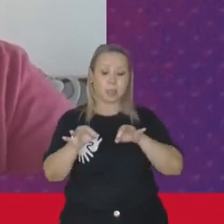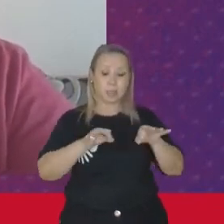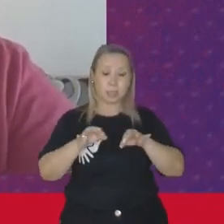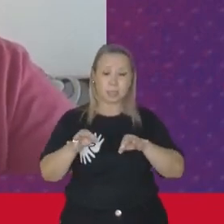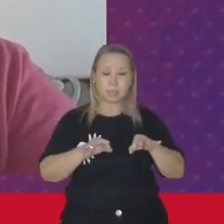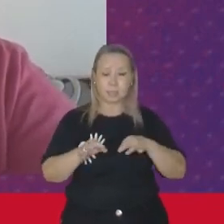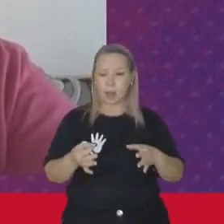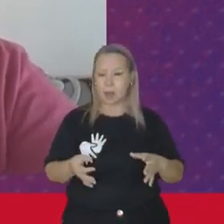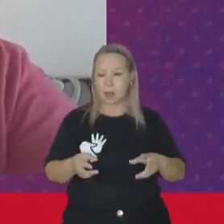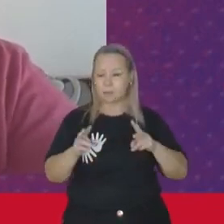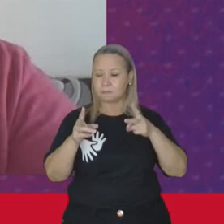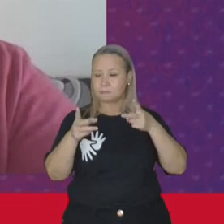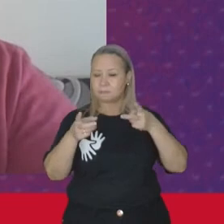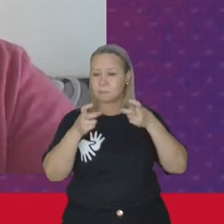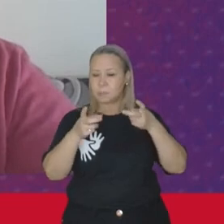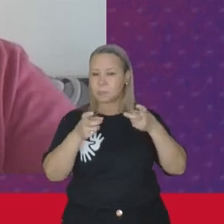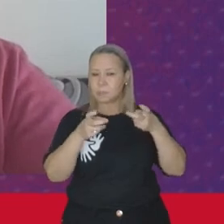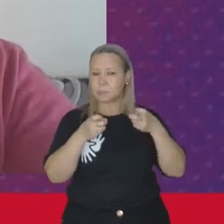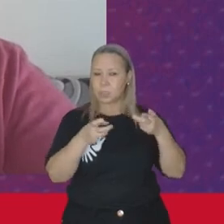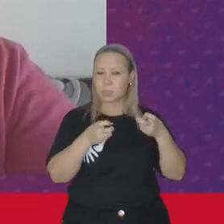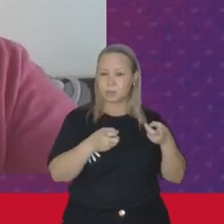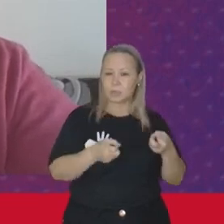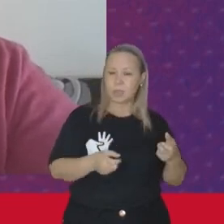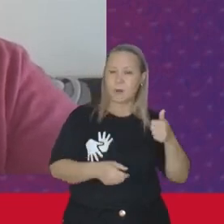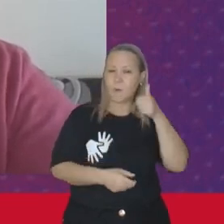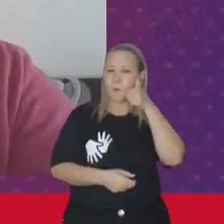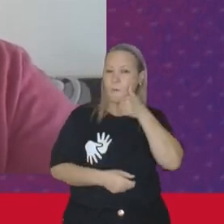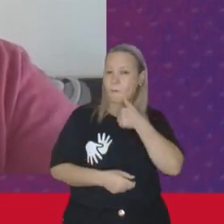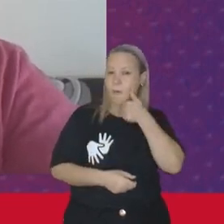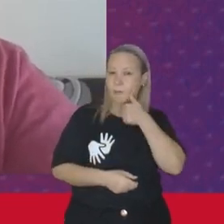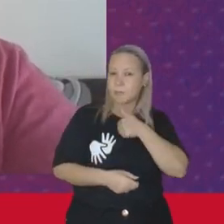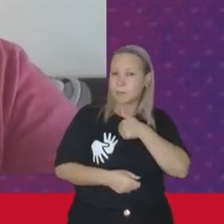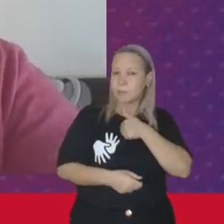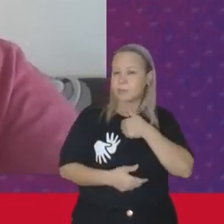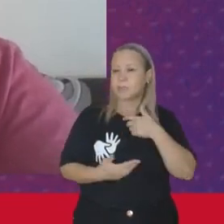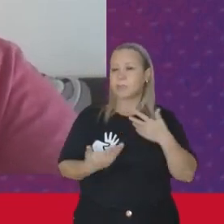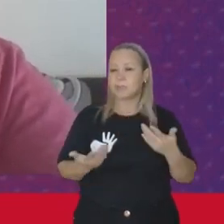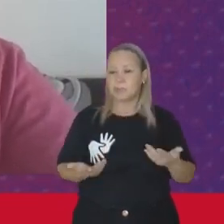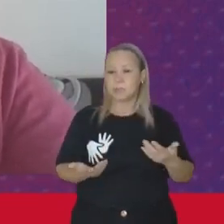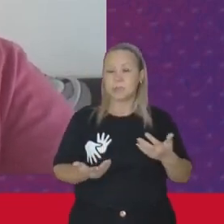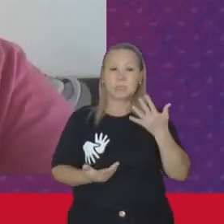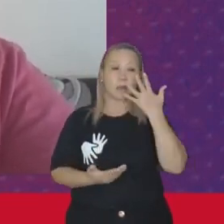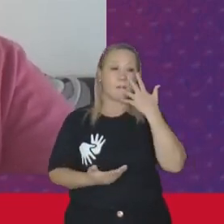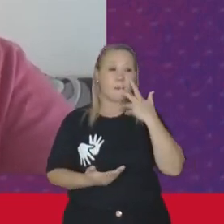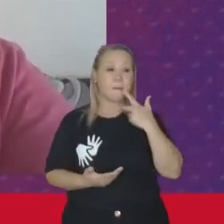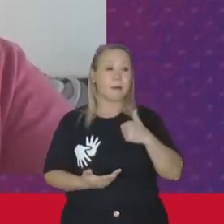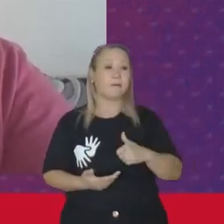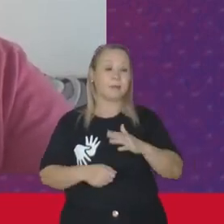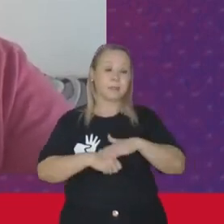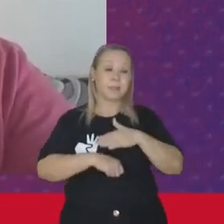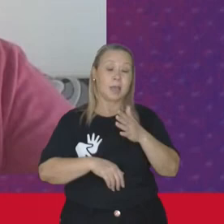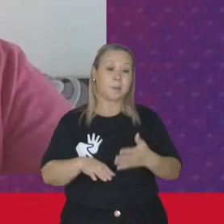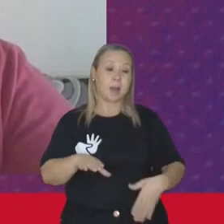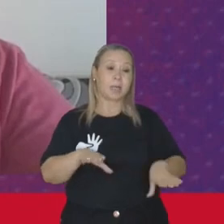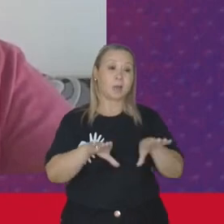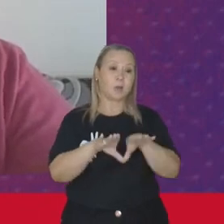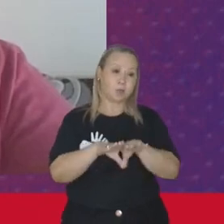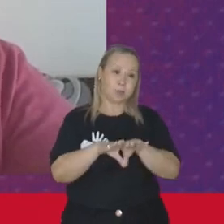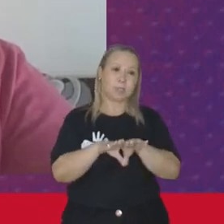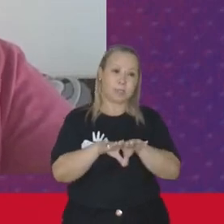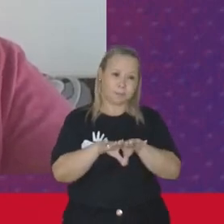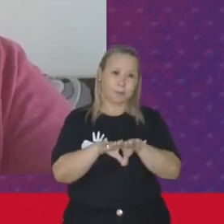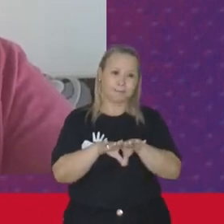um olhar feminino, sobre um olhar da infância, ela é mais inclusiva, né?